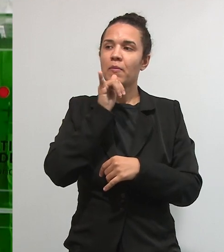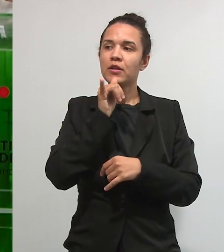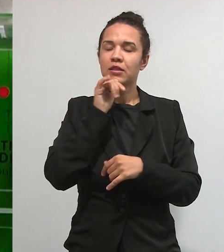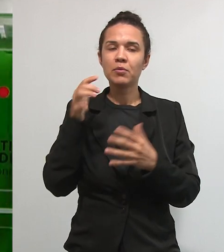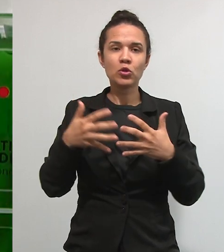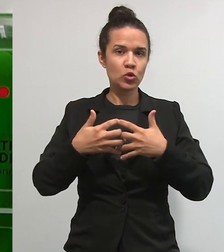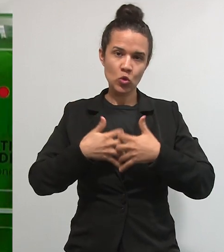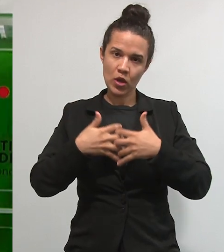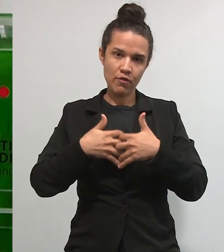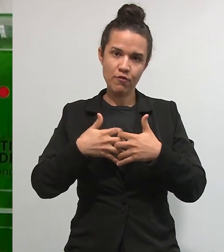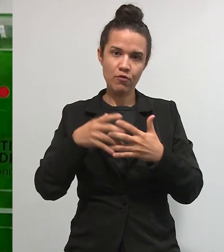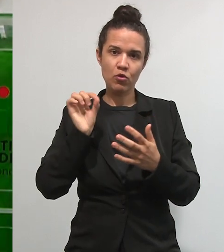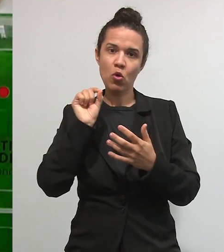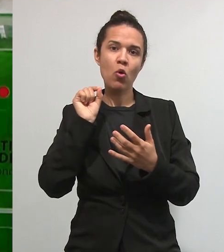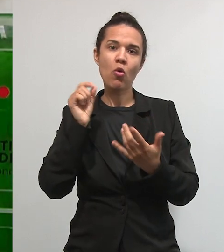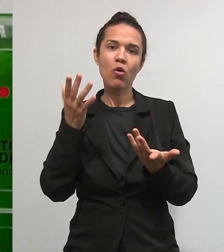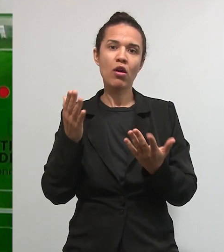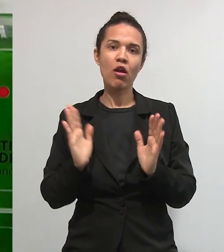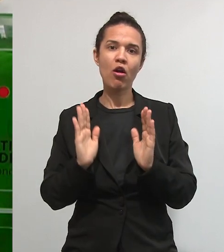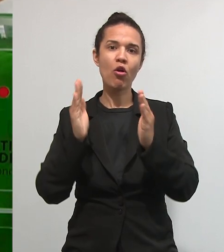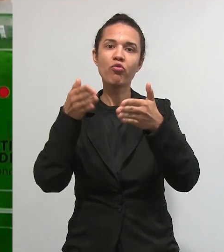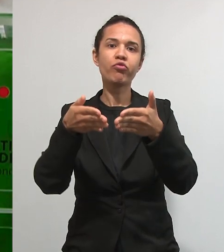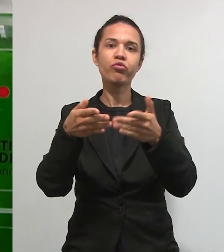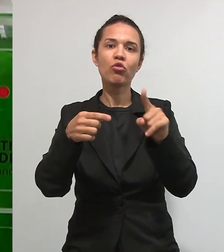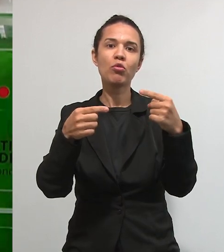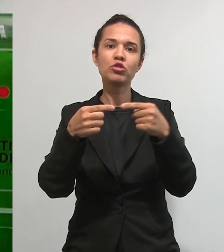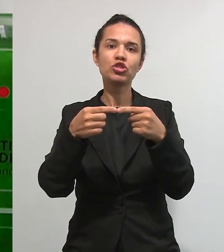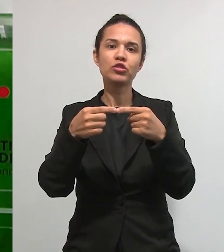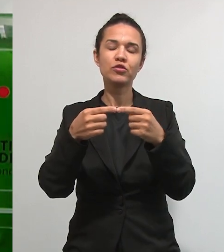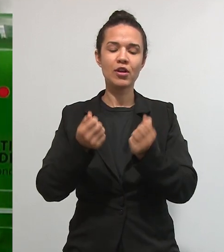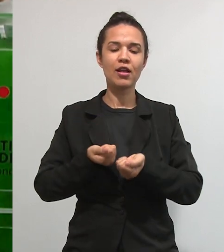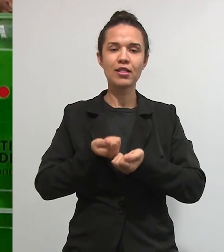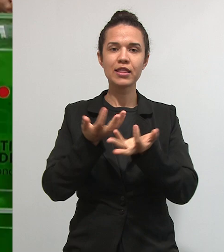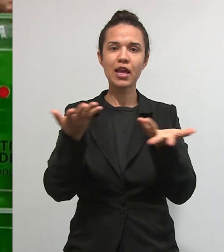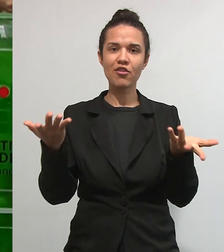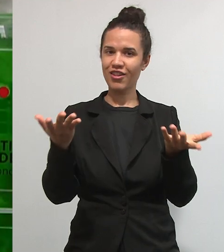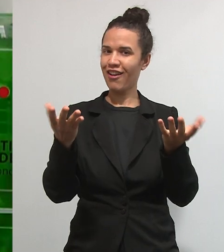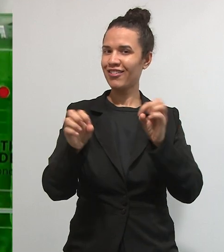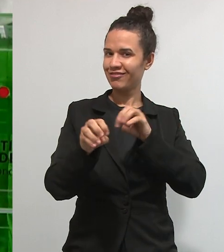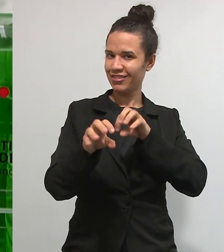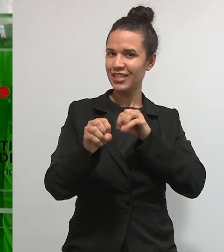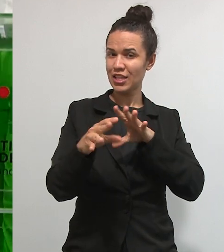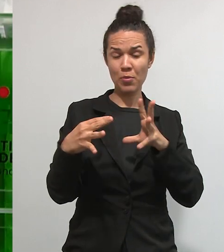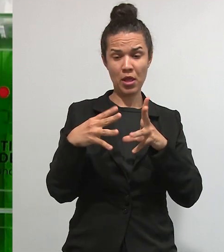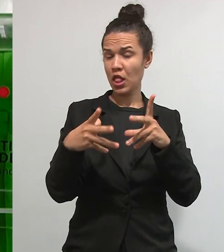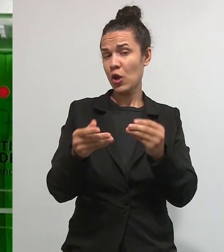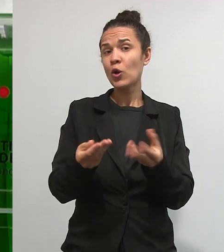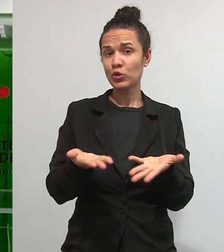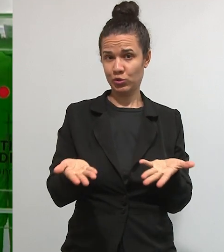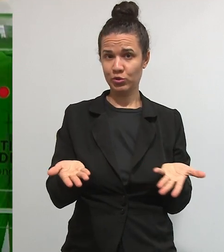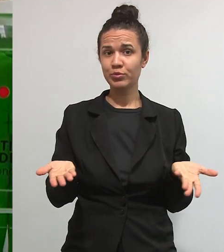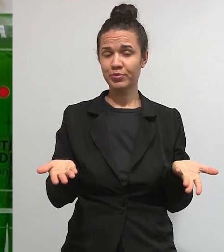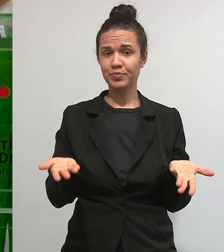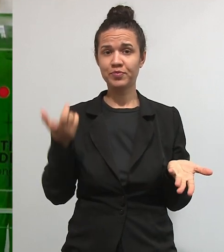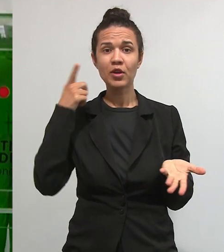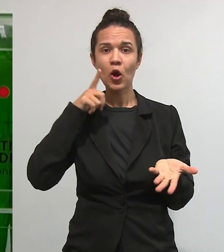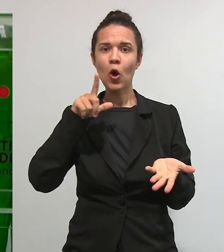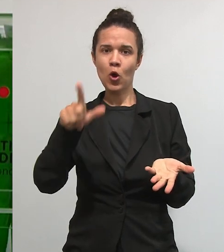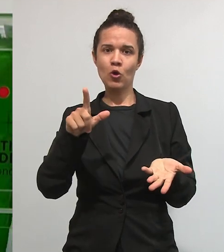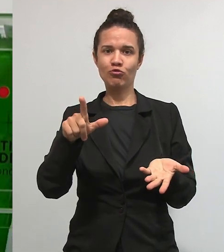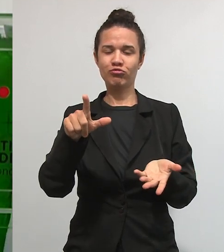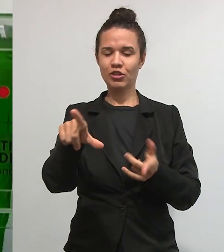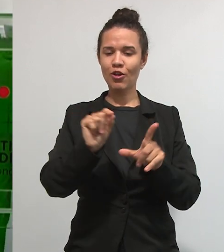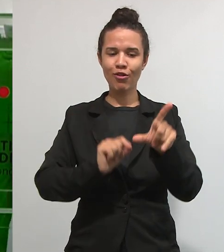o quê? É levar a educação. Levar a educação para todos, né? Todos aqueles para que tenham o